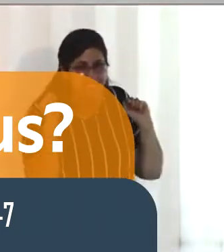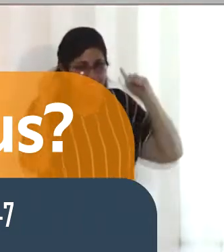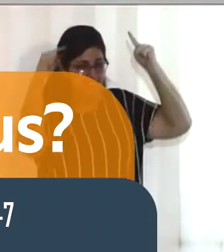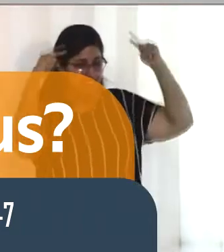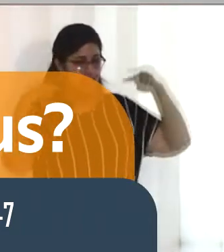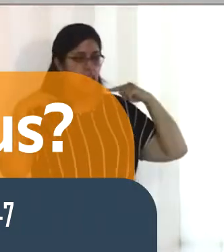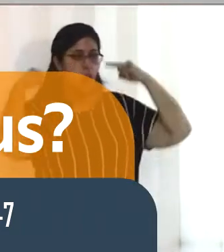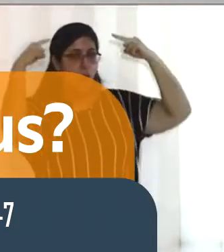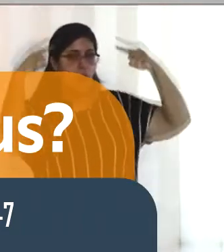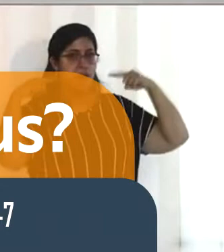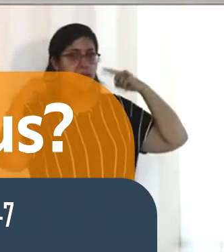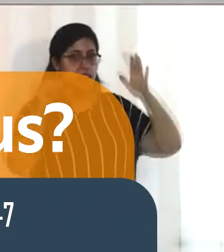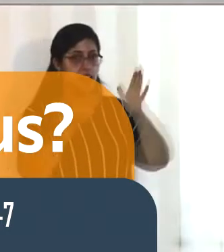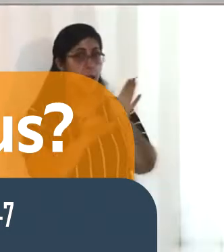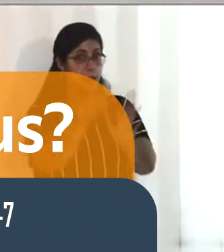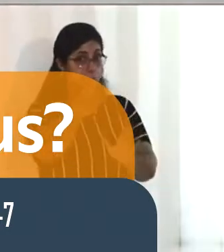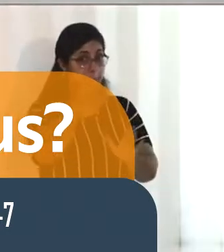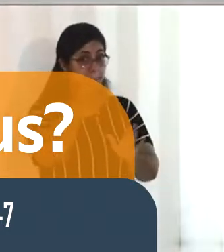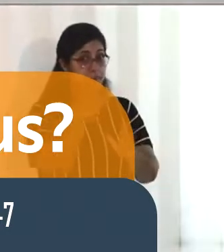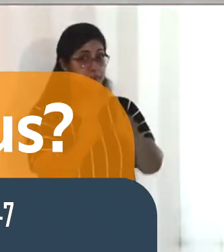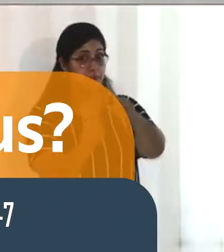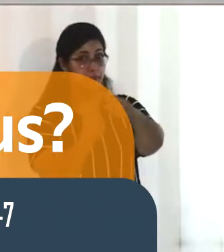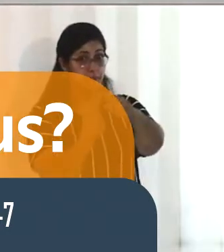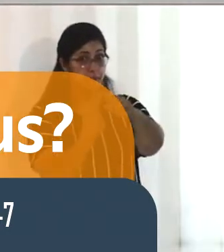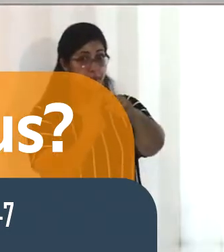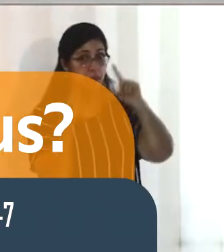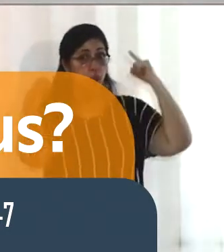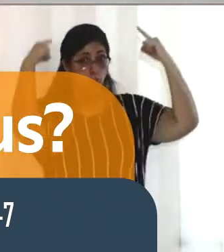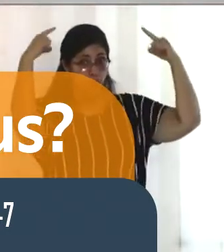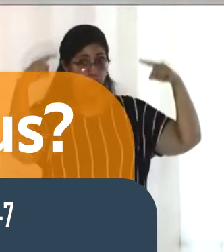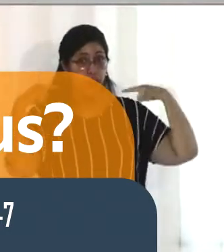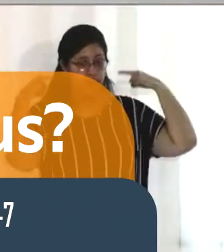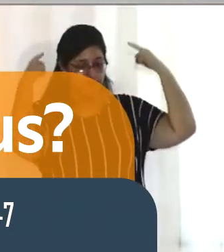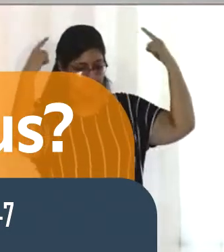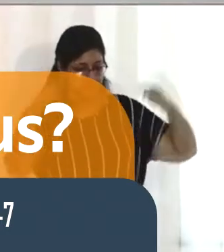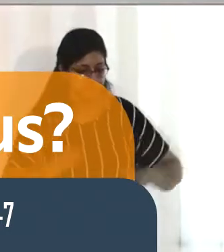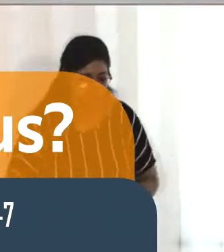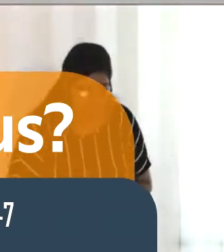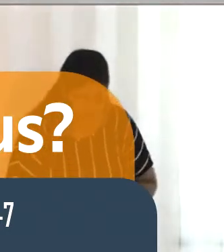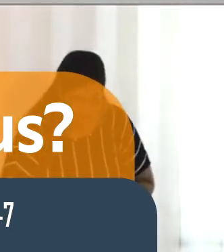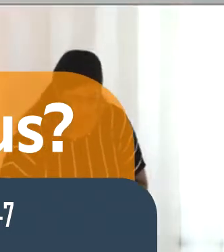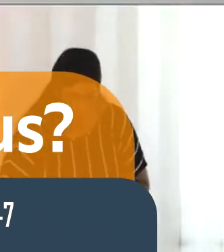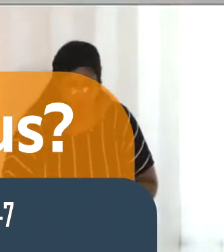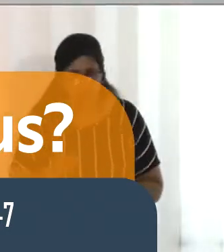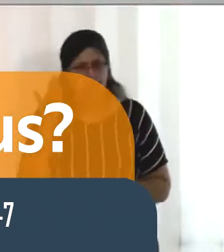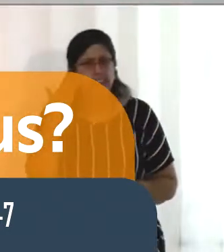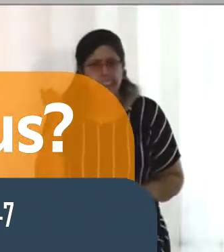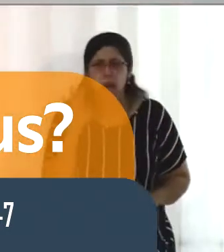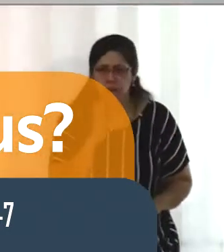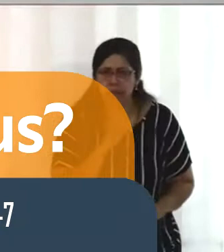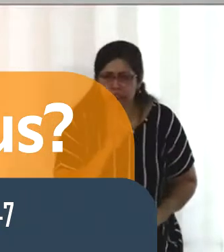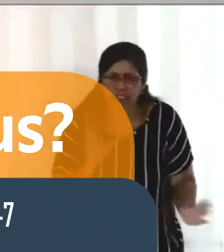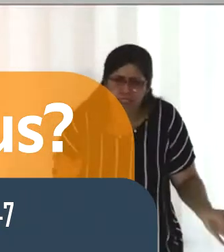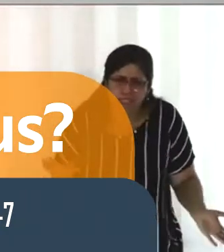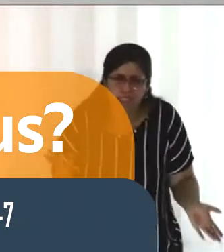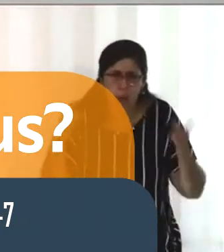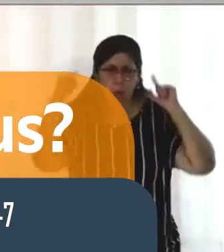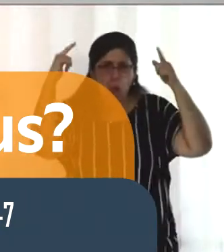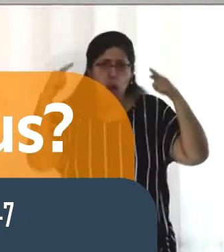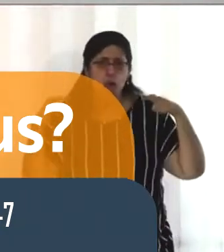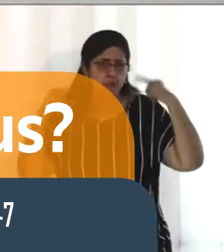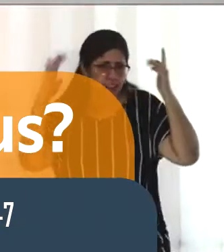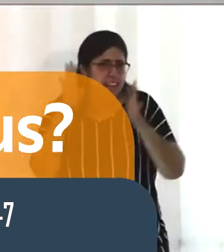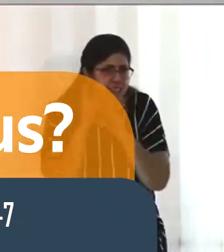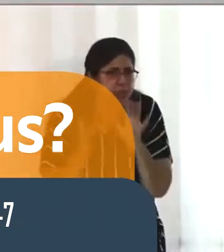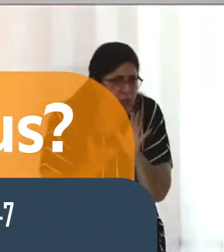tenho certeza que você sabe como desenhar uma ovelha, né? Você mesmo, você mesma, você é chamado de ovelhinha de Jesus